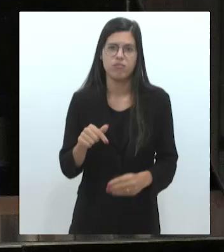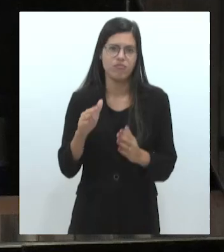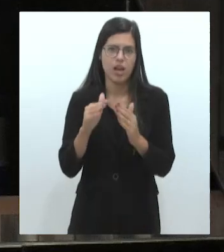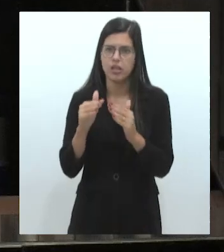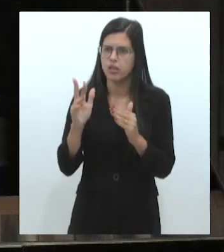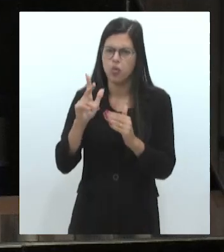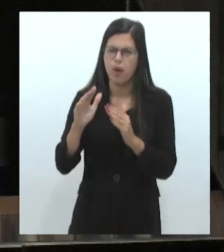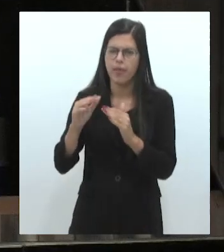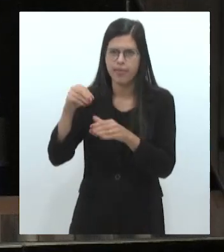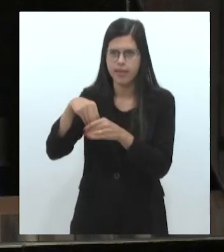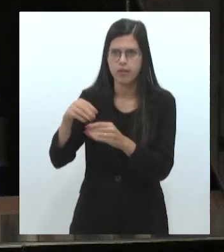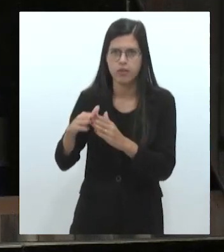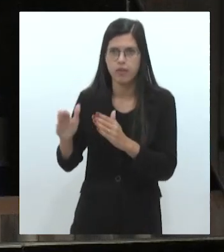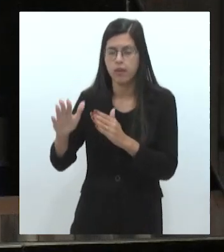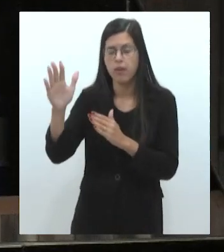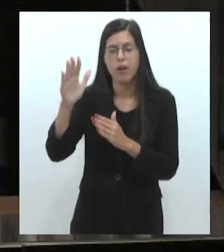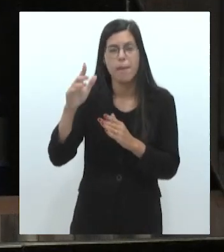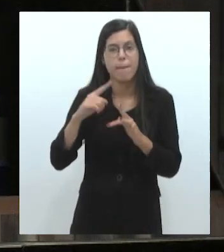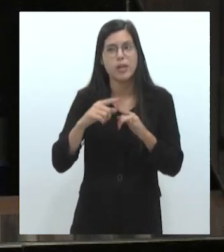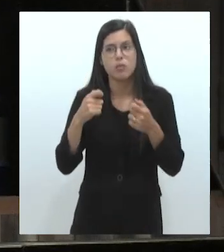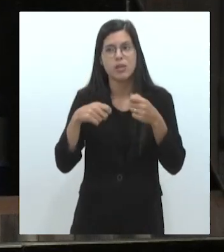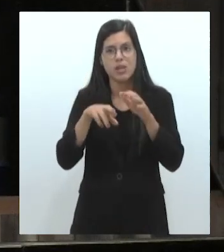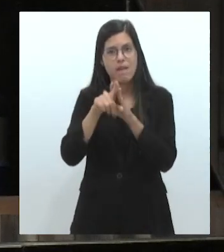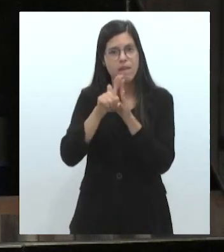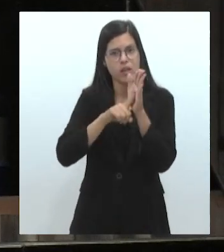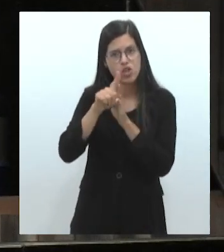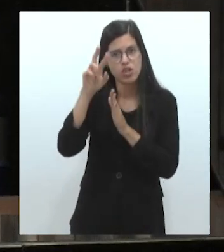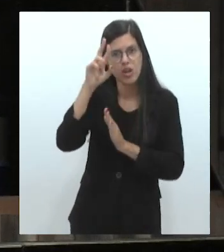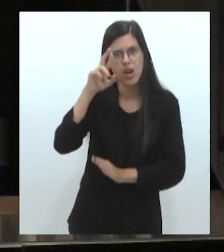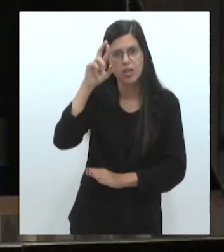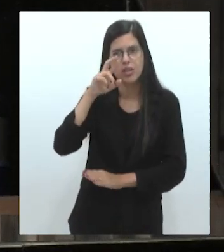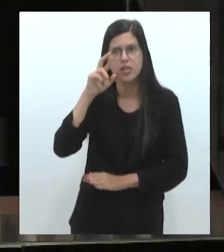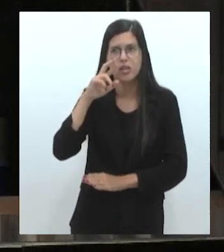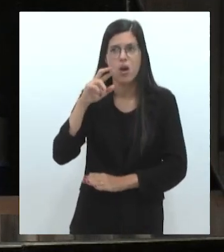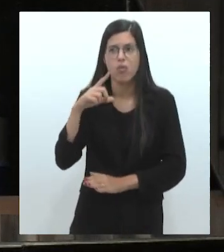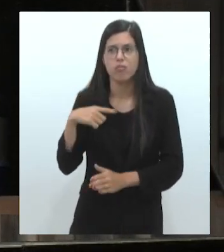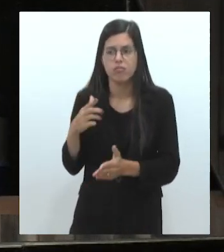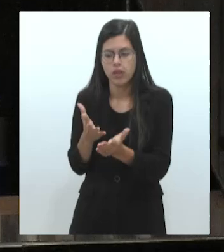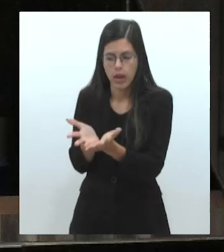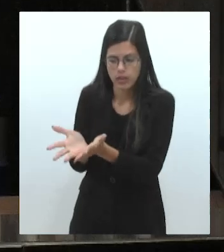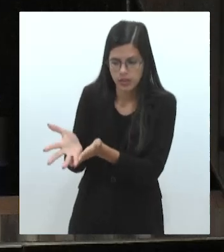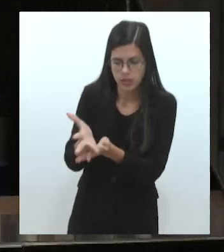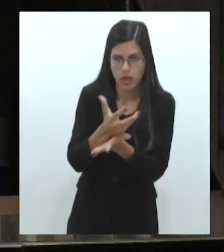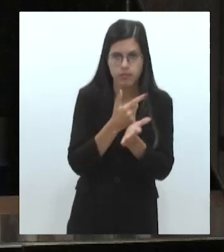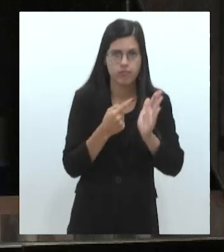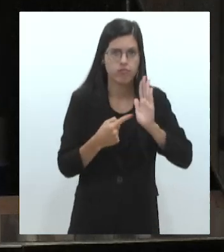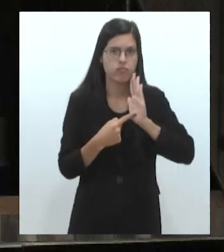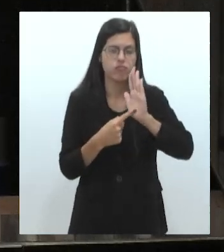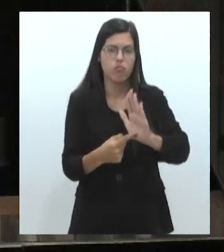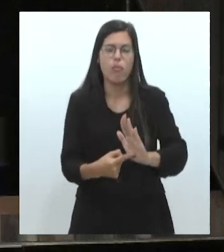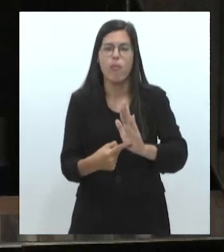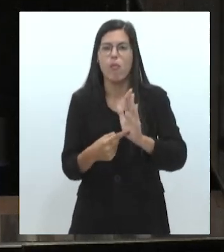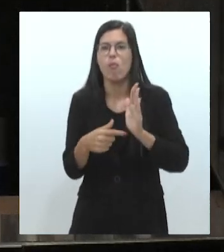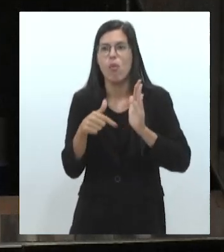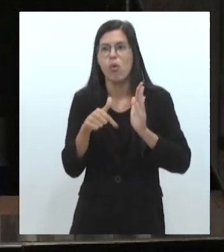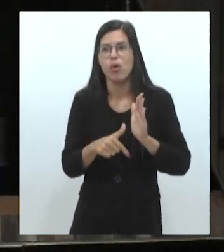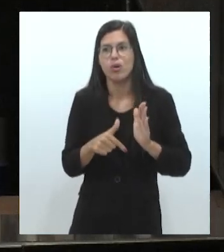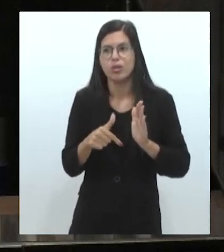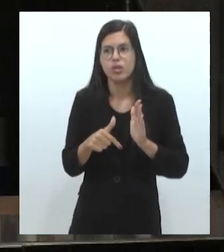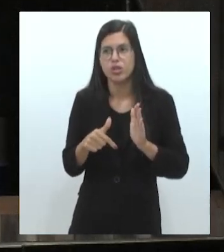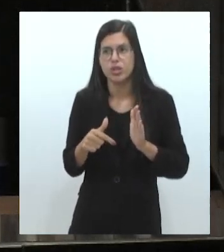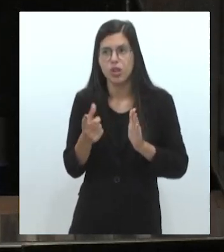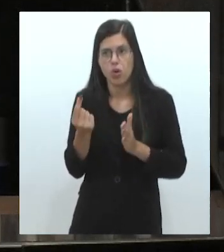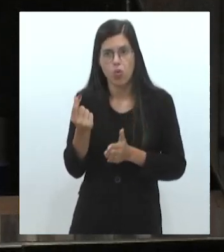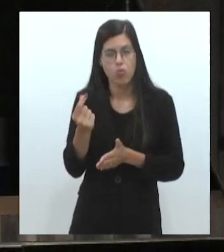preciso investigação prévia. Vamos lá, hoje, inclusive, há dados que apontam que a maior lucratividade do crime organizado